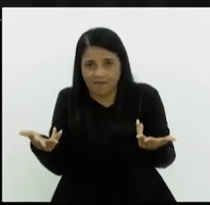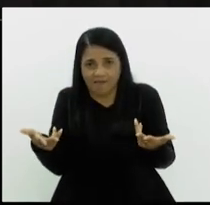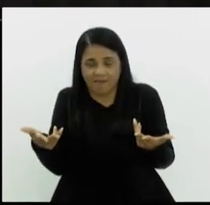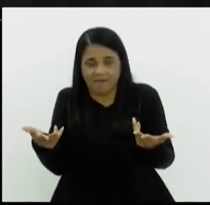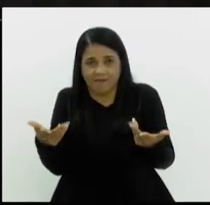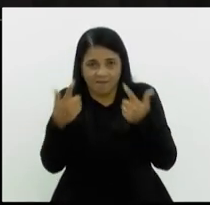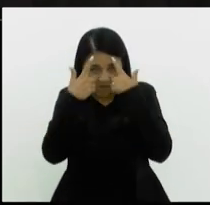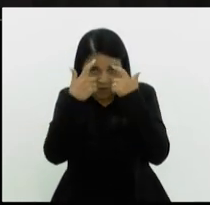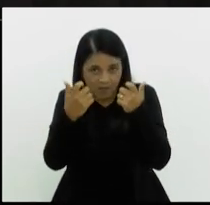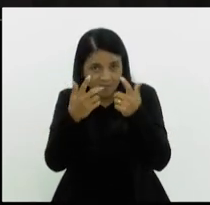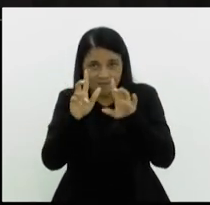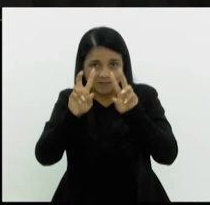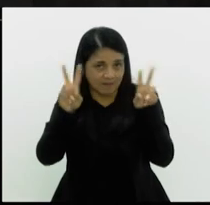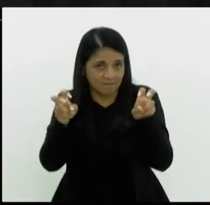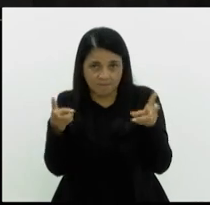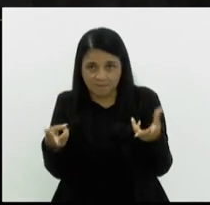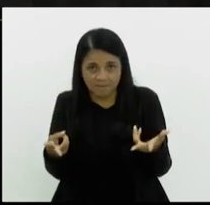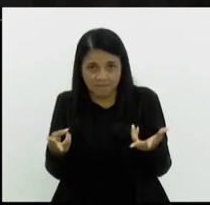aí,